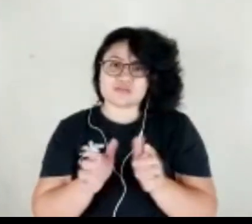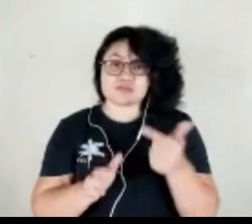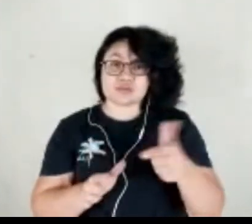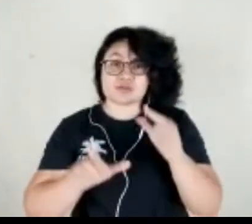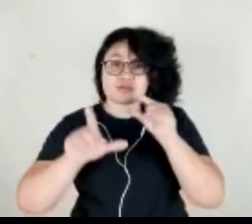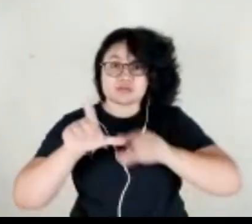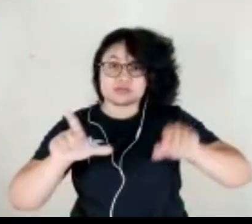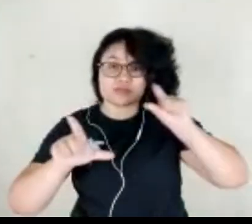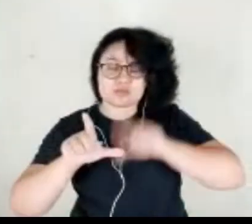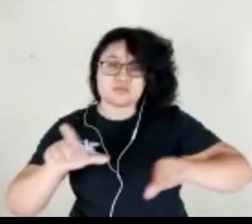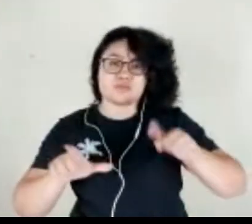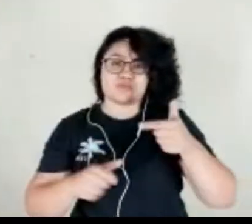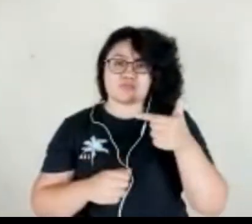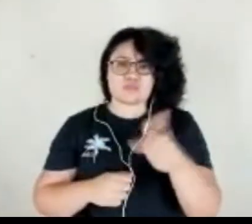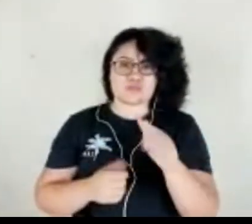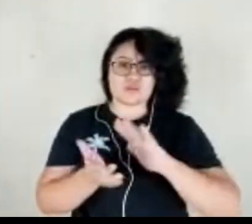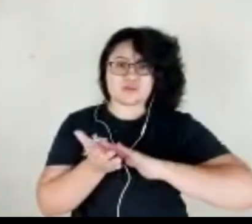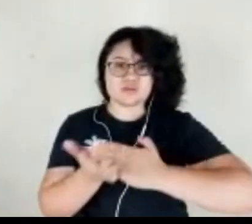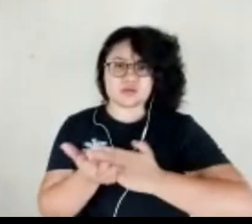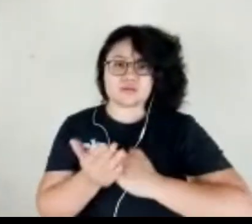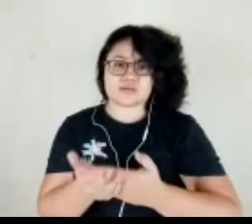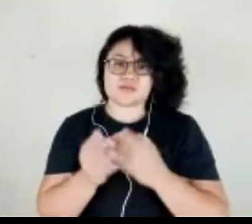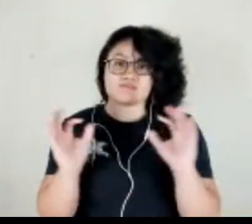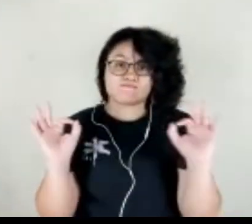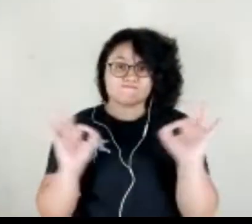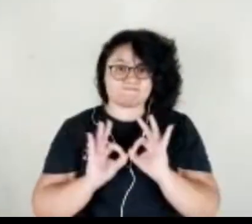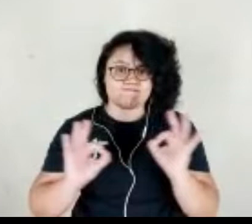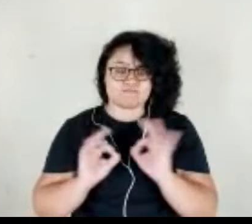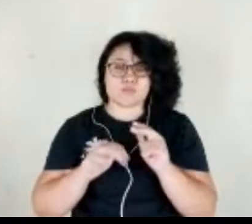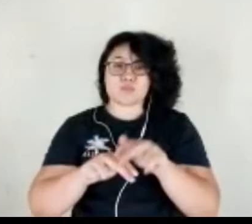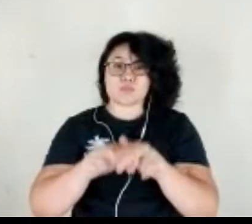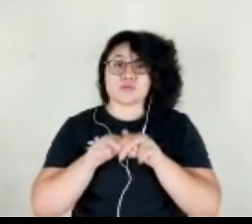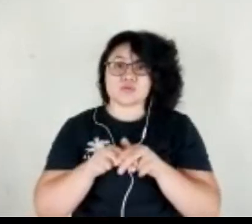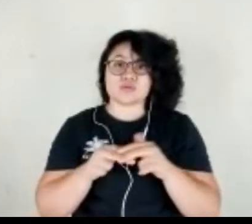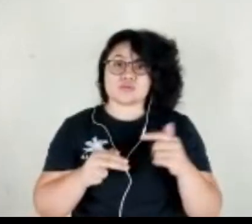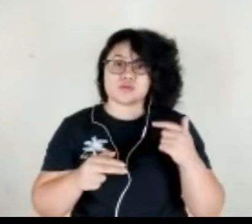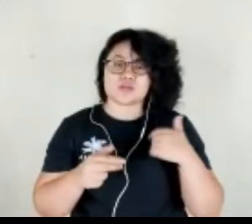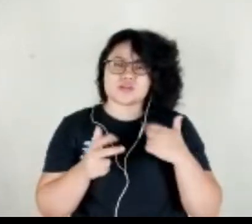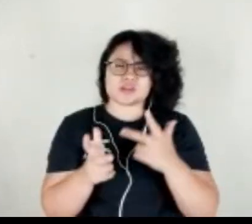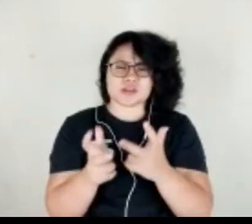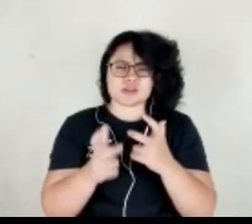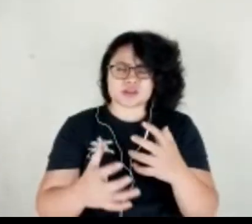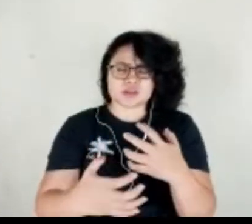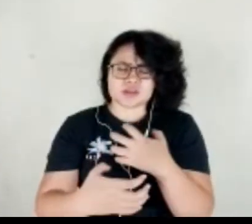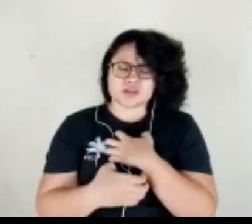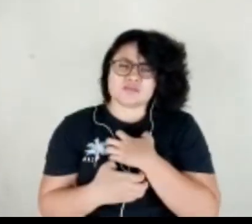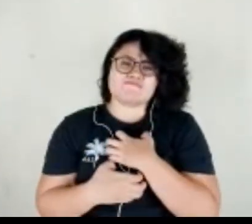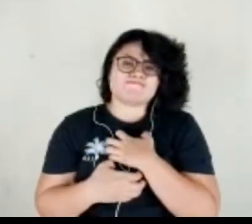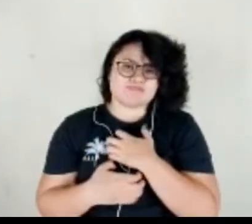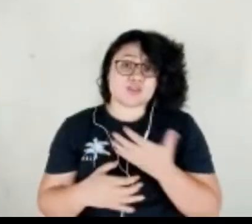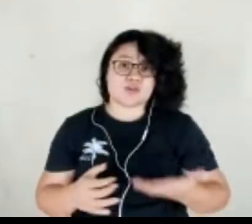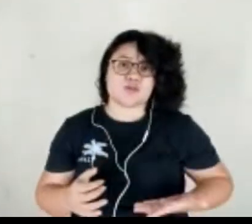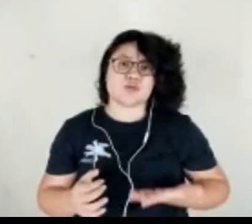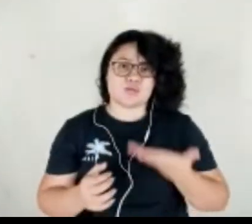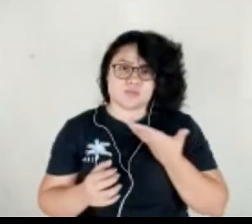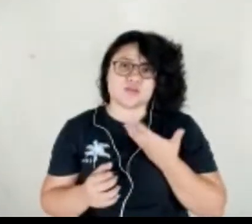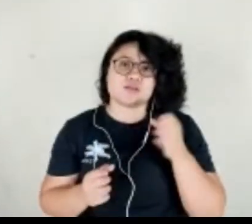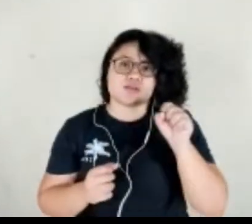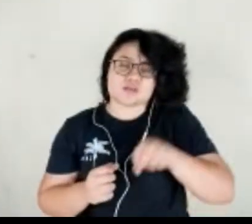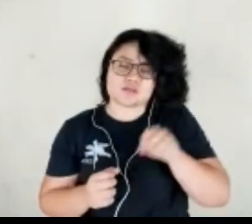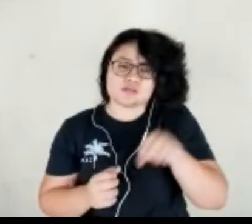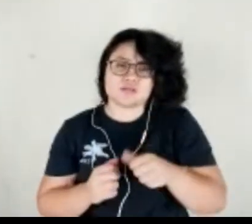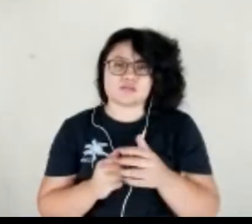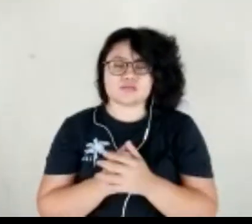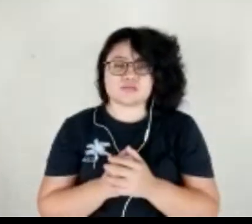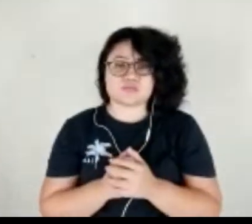tem legenda, ele não tem um intérprete, então foi algo que me deixou incomodada,